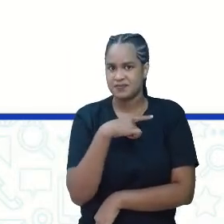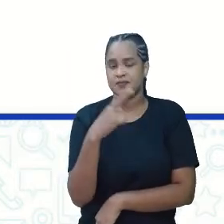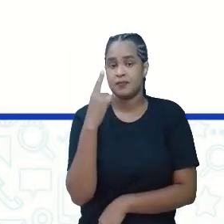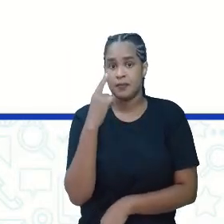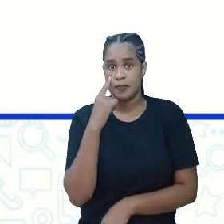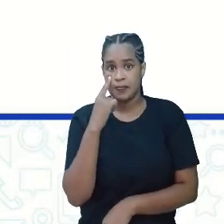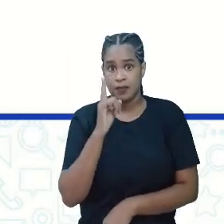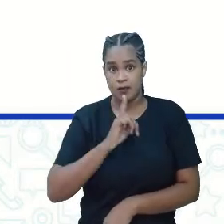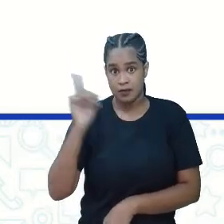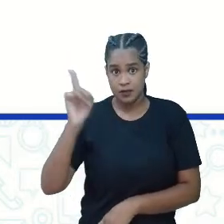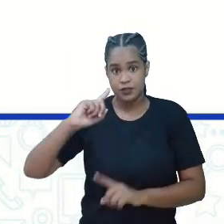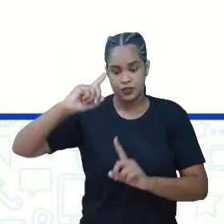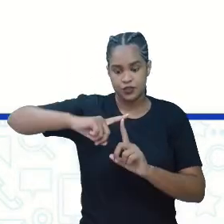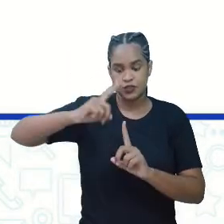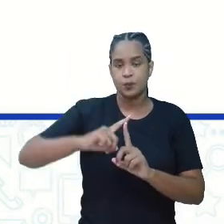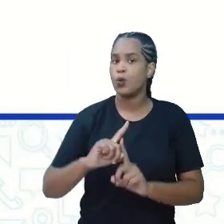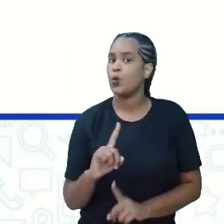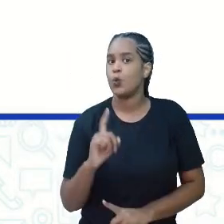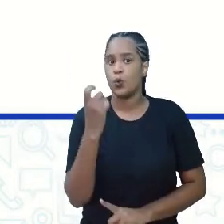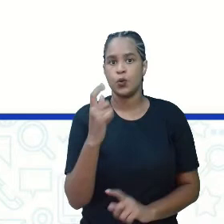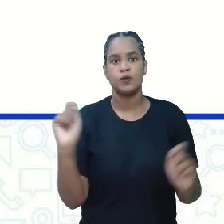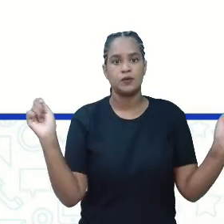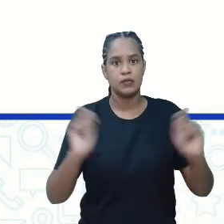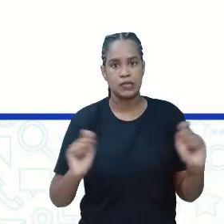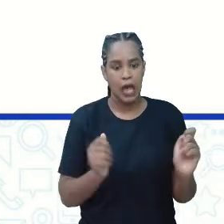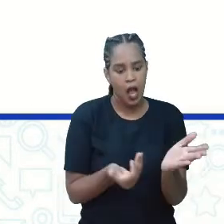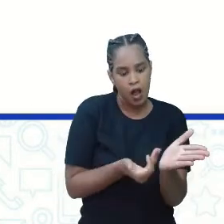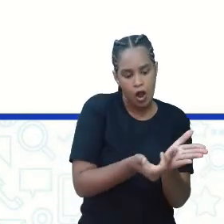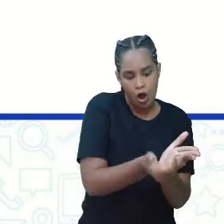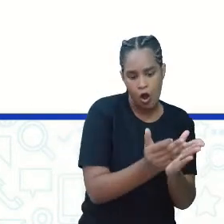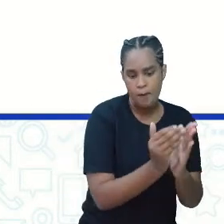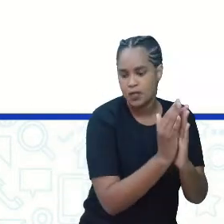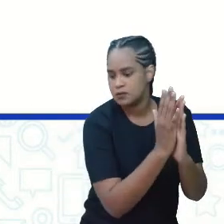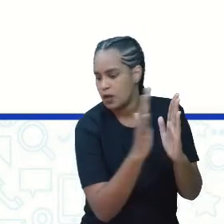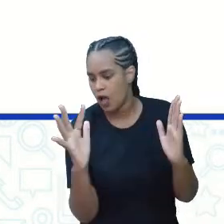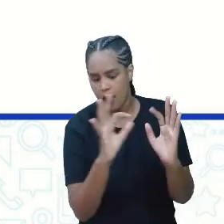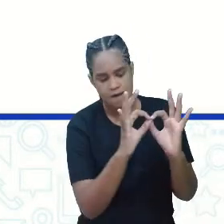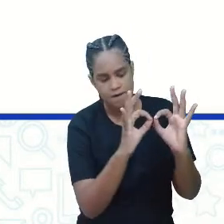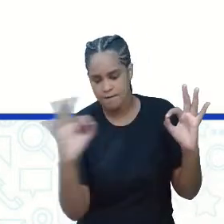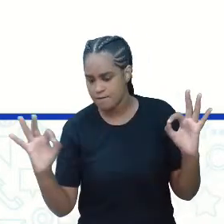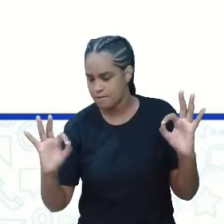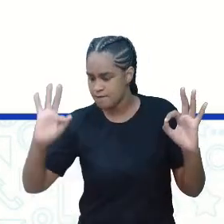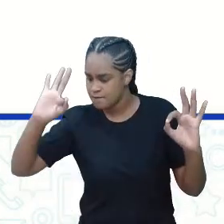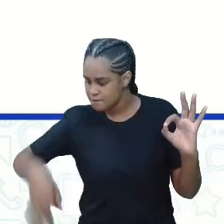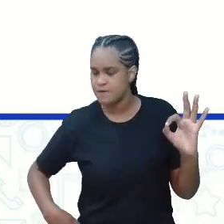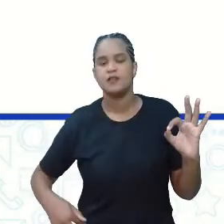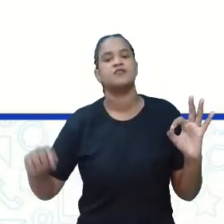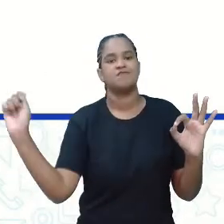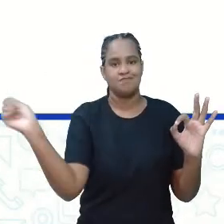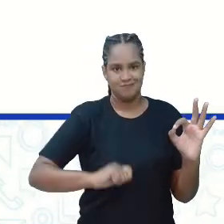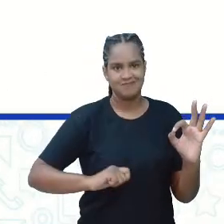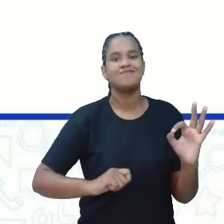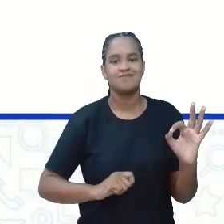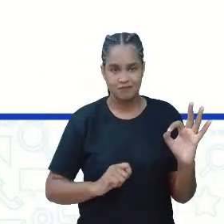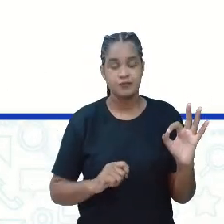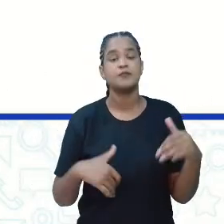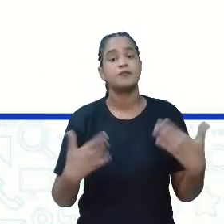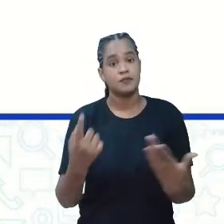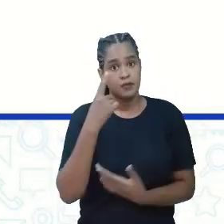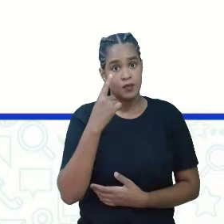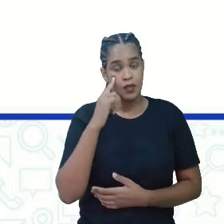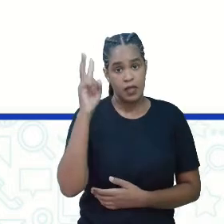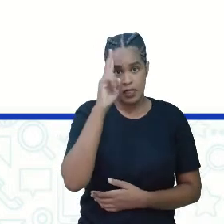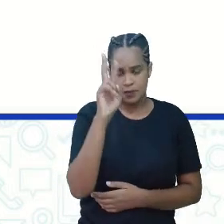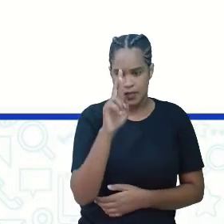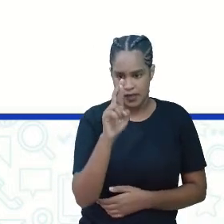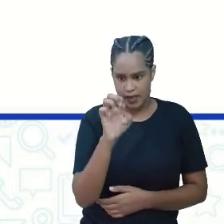o segmento de reta, ele é o único que dá para a gente mensurar, tá? Que dá para a gente medir, tá bom? Então, lembra,